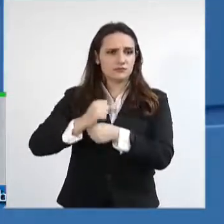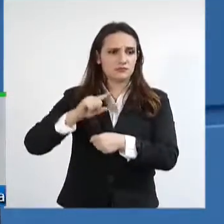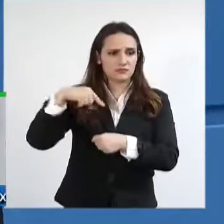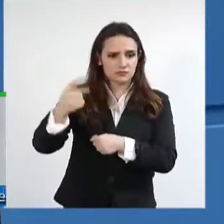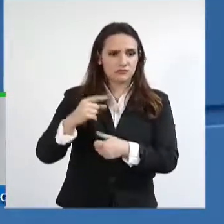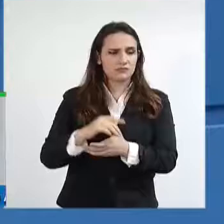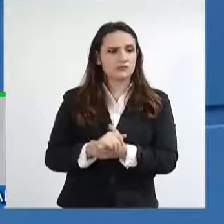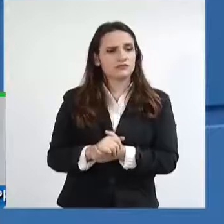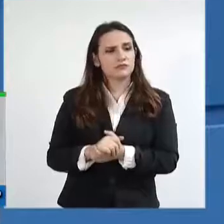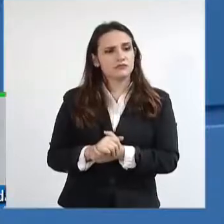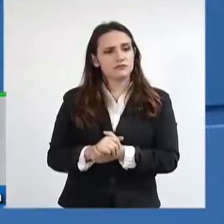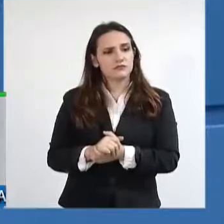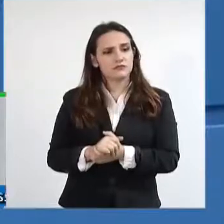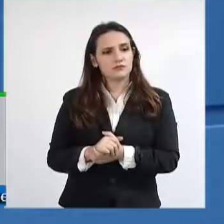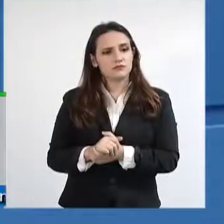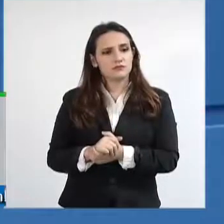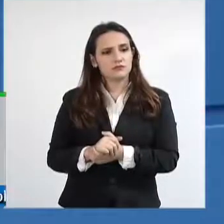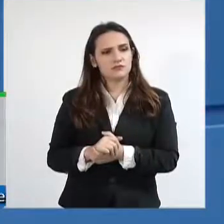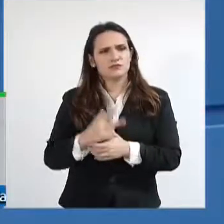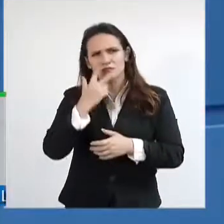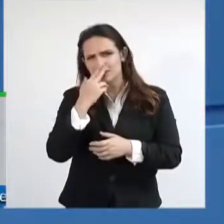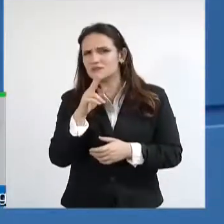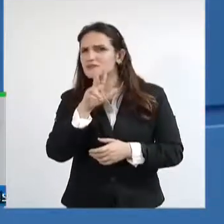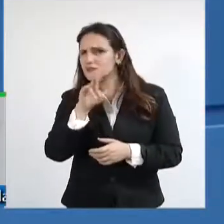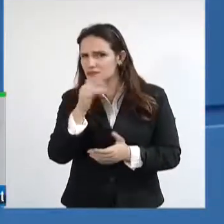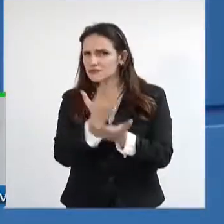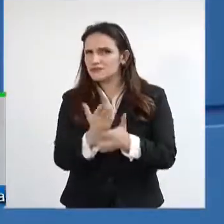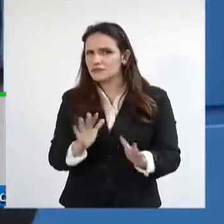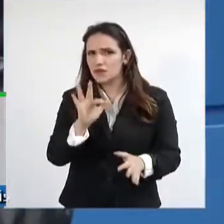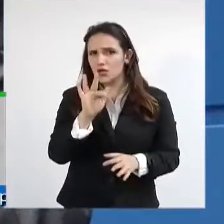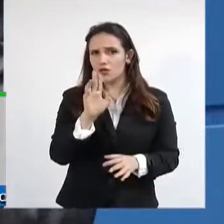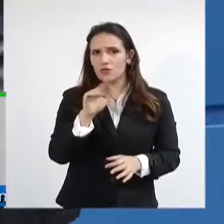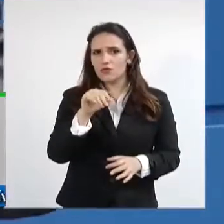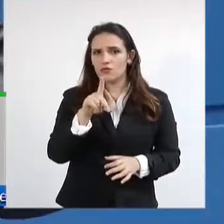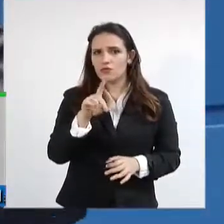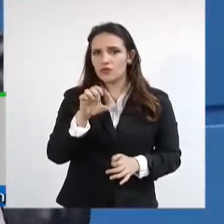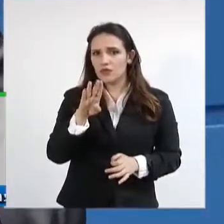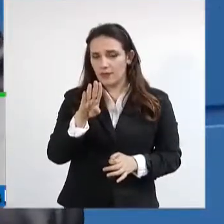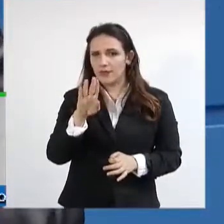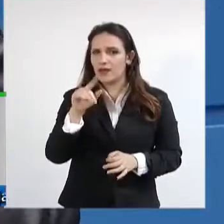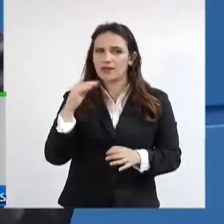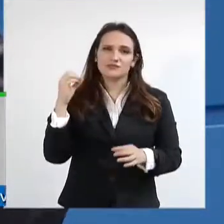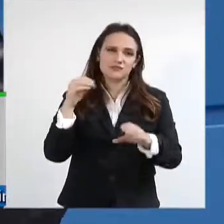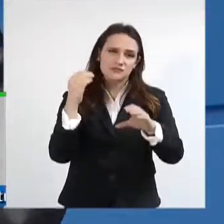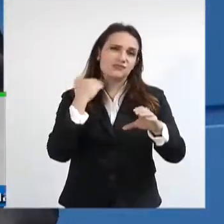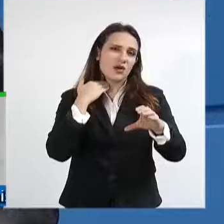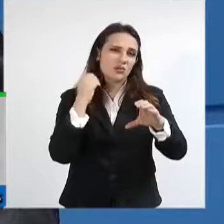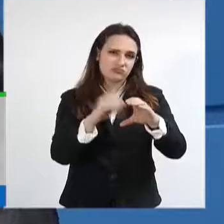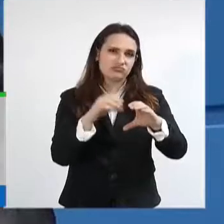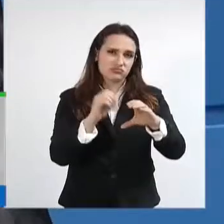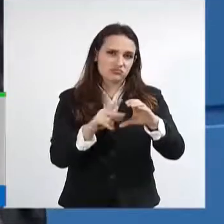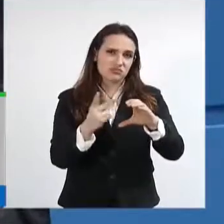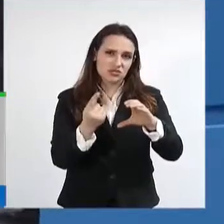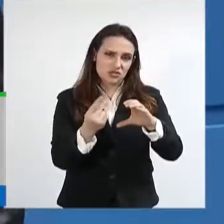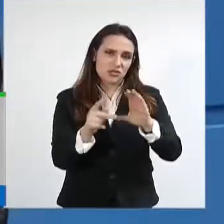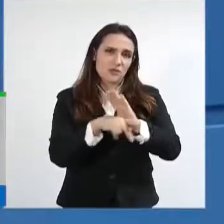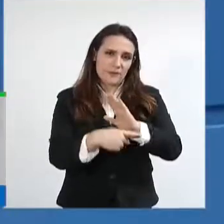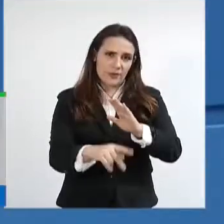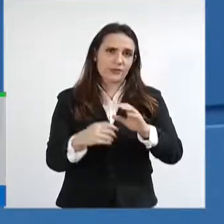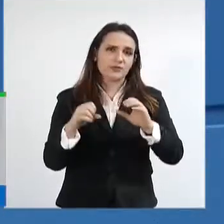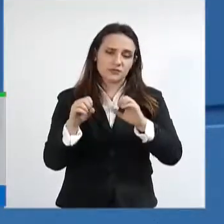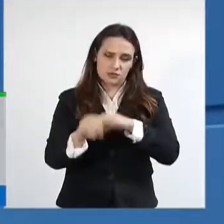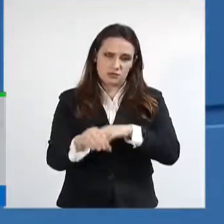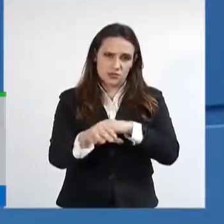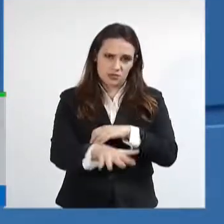um desenho do fim do Fundeb, que é praticamente uma revolução no que diz respeito ao financiamento